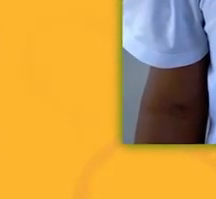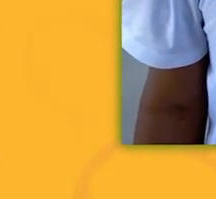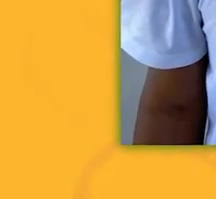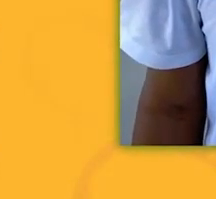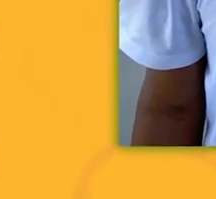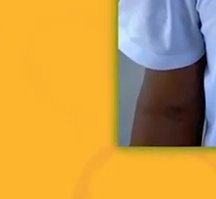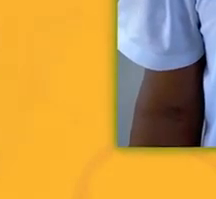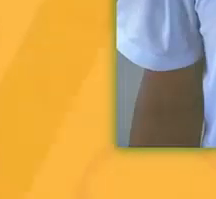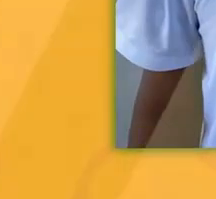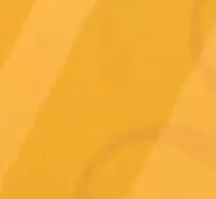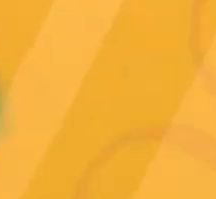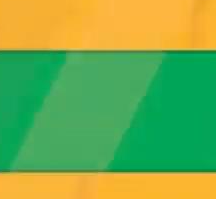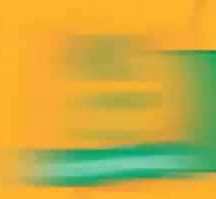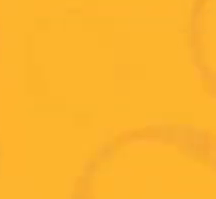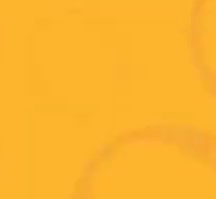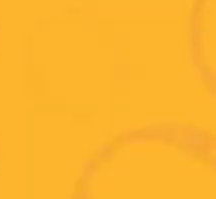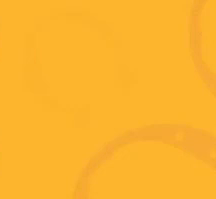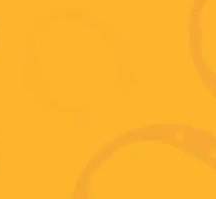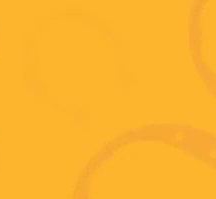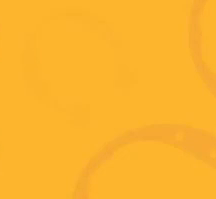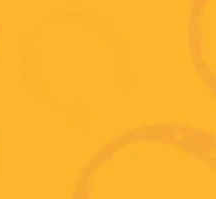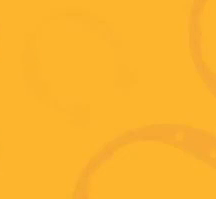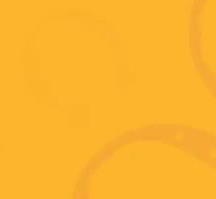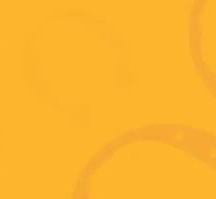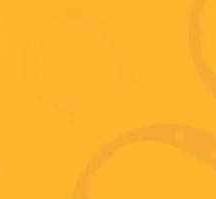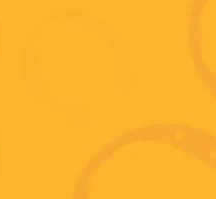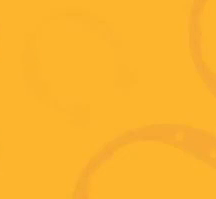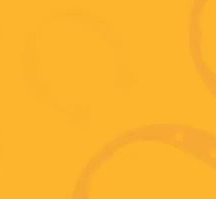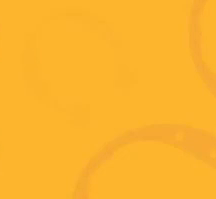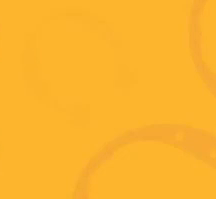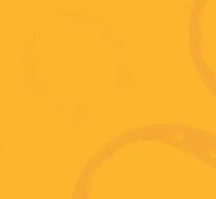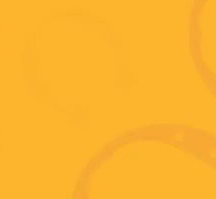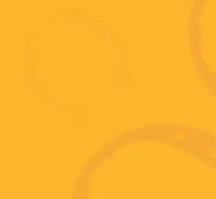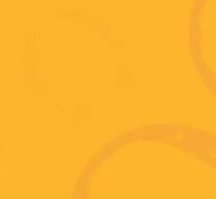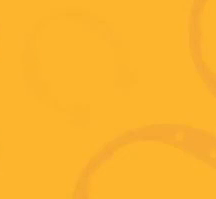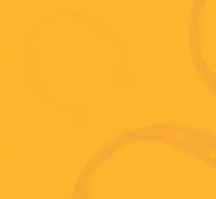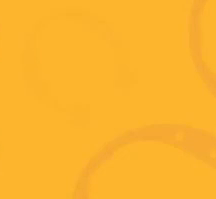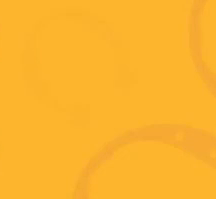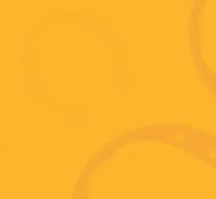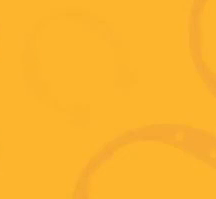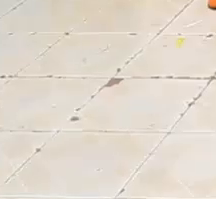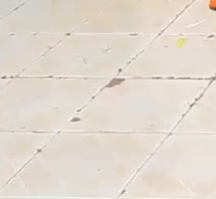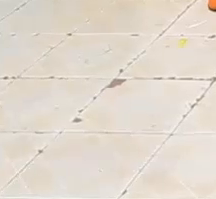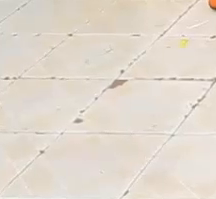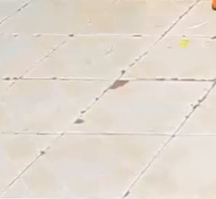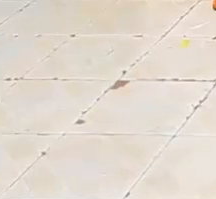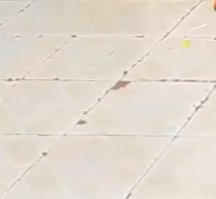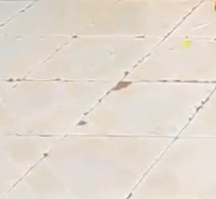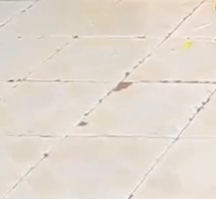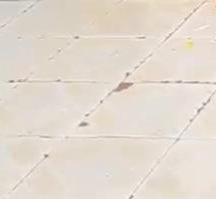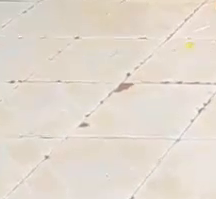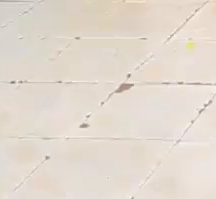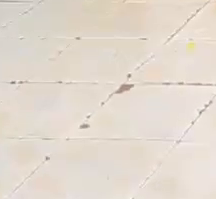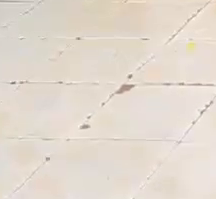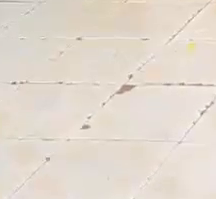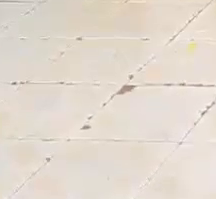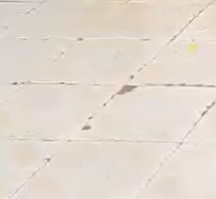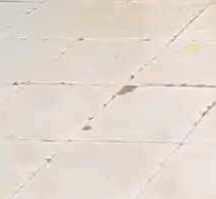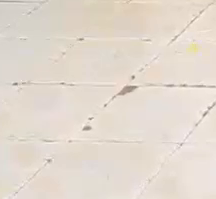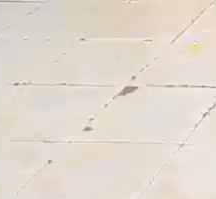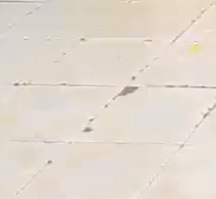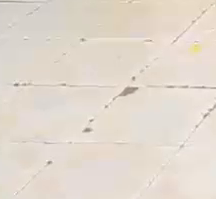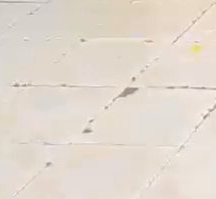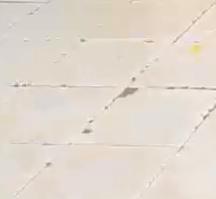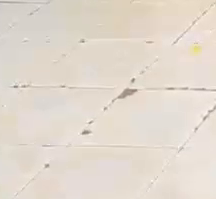dois contemplados. O Ademir de Jesus da cidade de Itaporanga da Ajuda foi um deles. Garantiu o Caju Cap com a